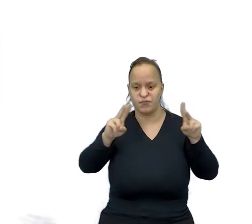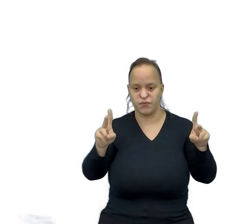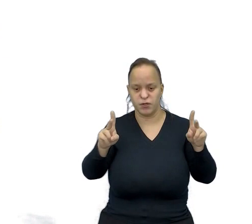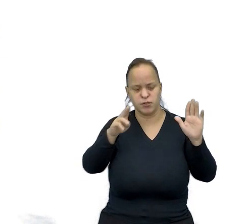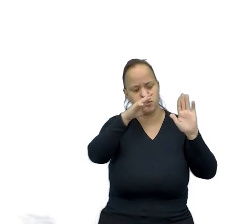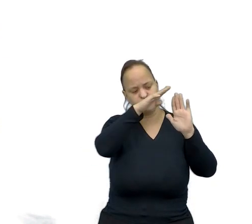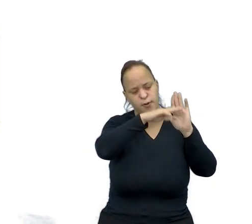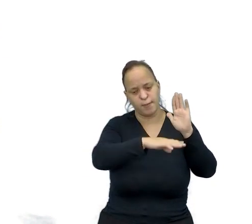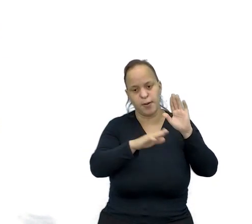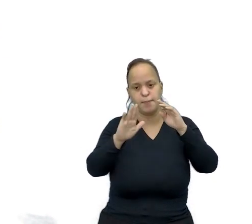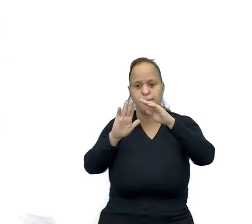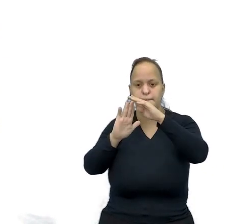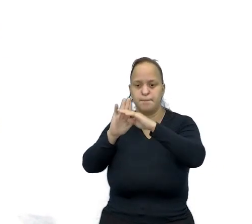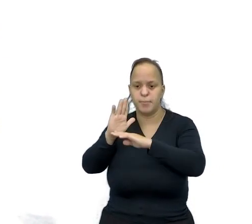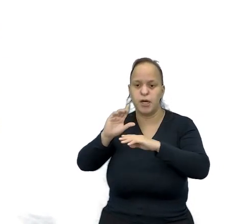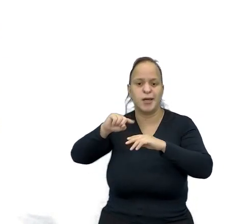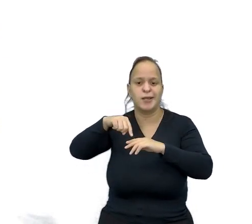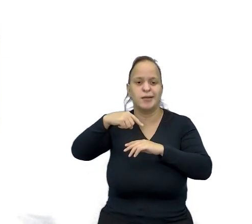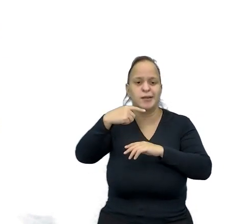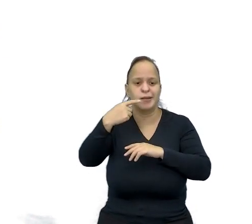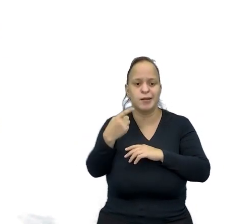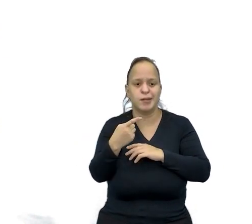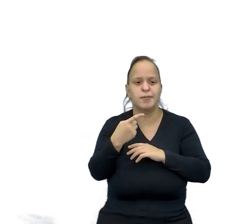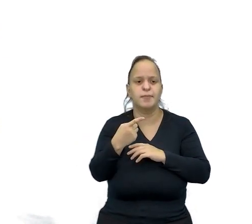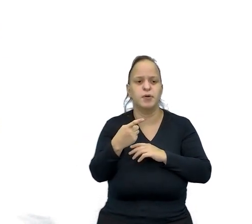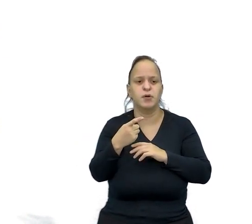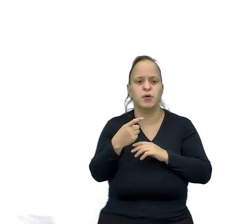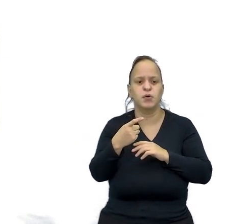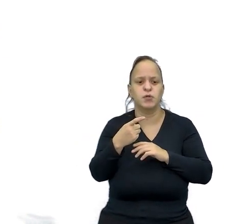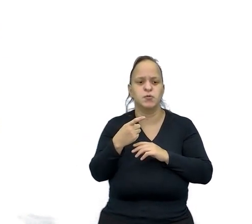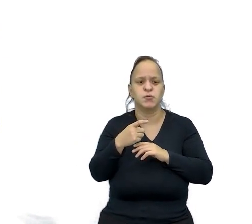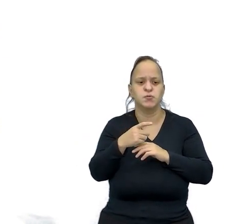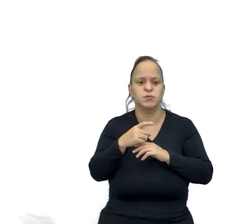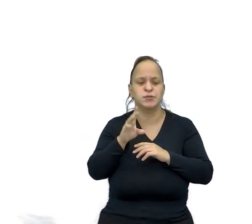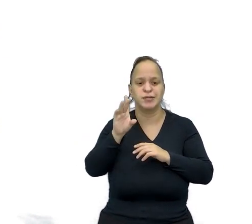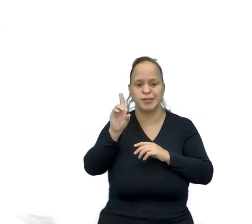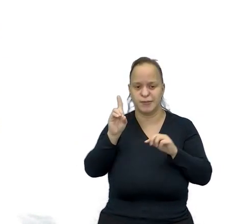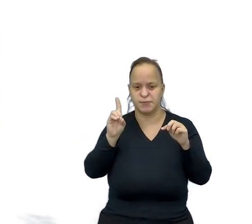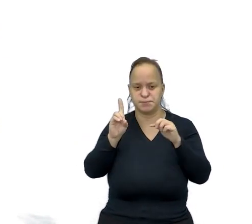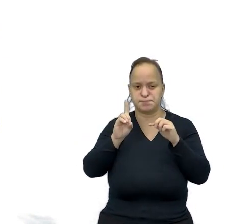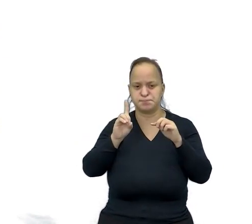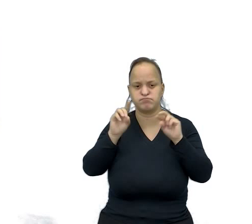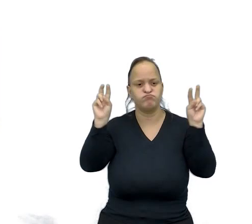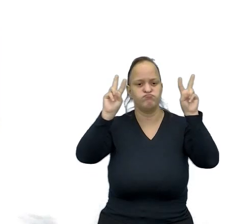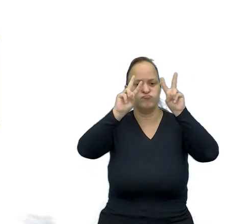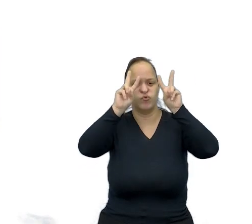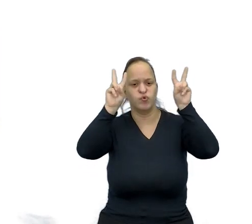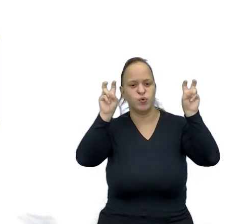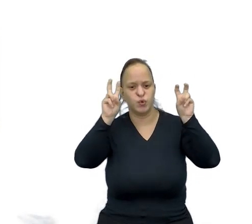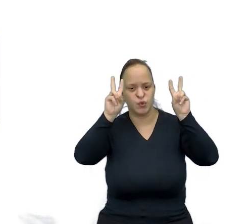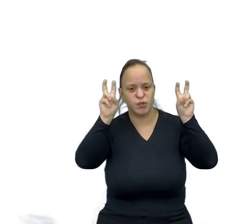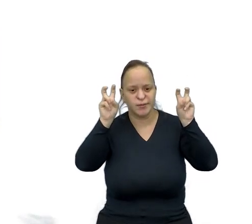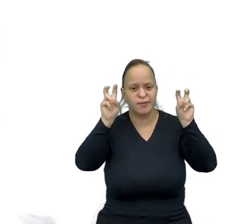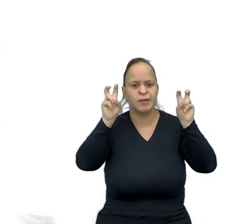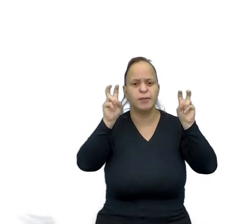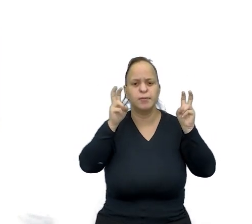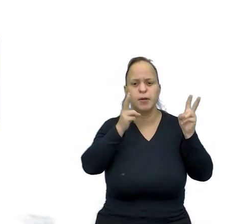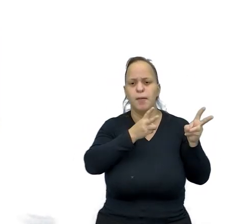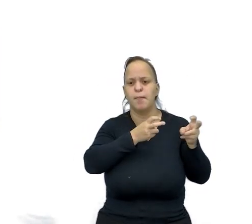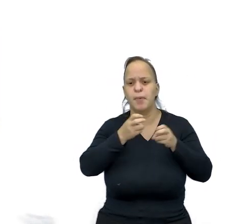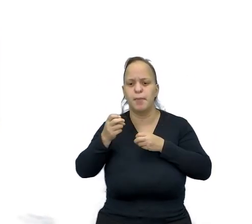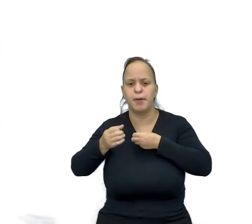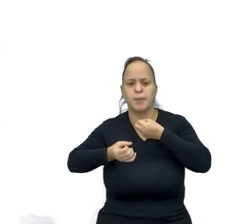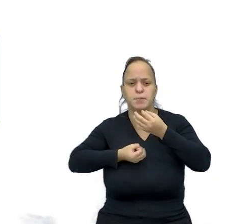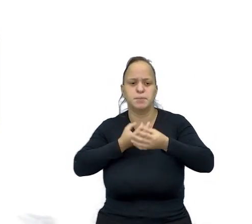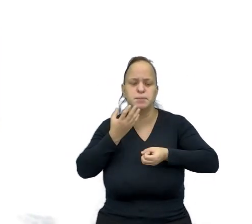lidos. Depois, letra D. Vemos um tema ou um assunto pode ser abordado, por exemplo, em uma forma de poema ou até mesmo em forma